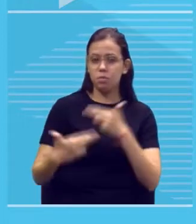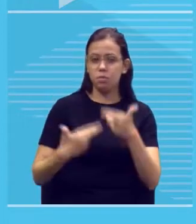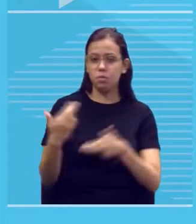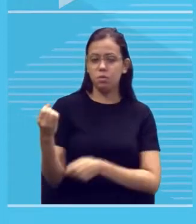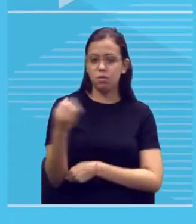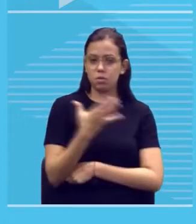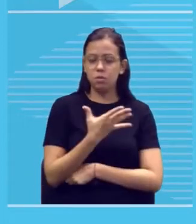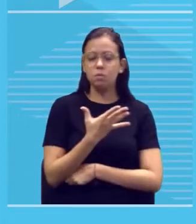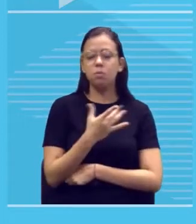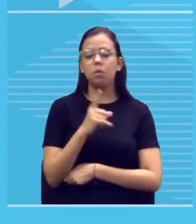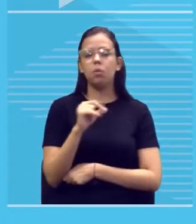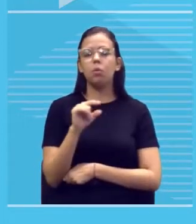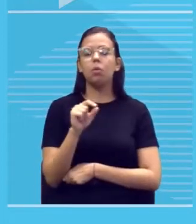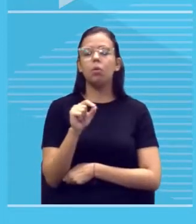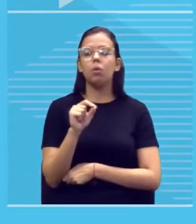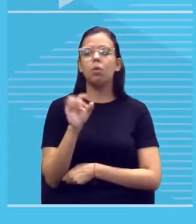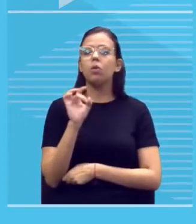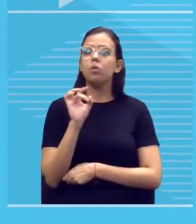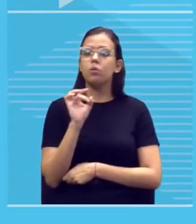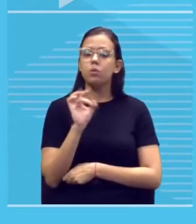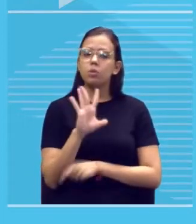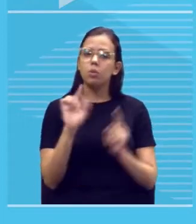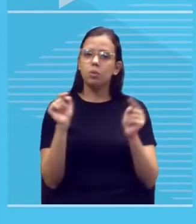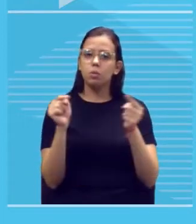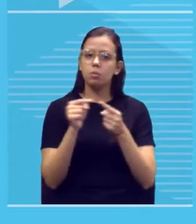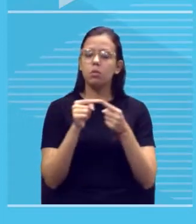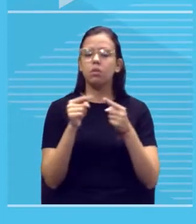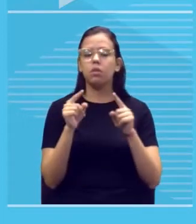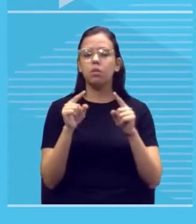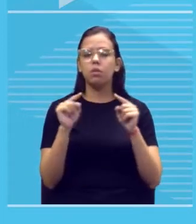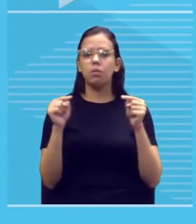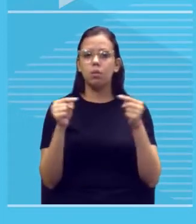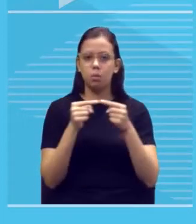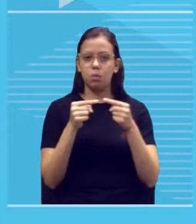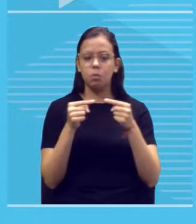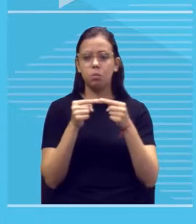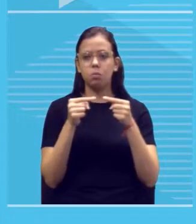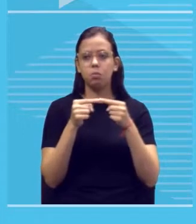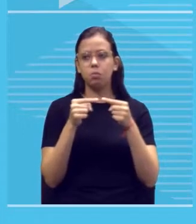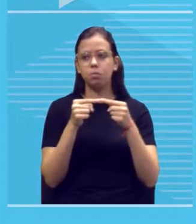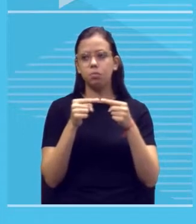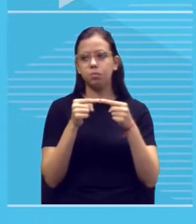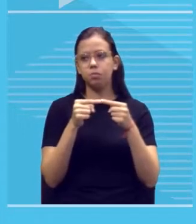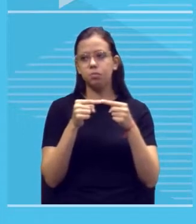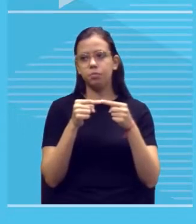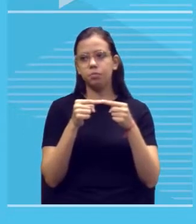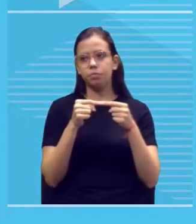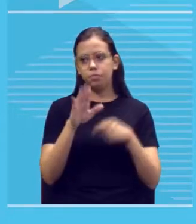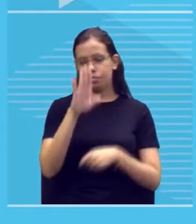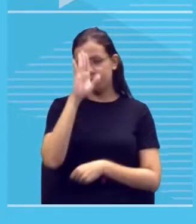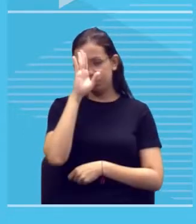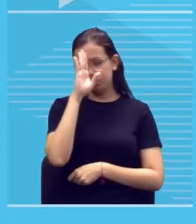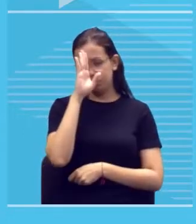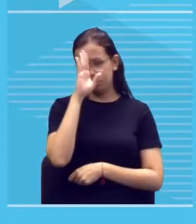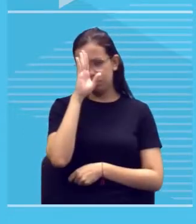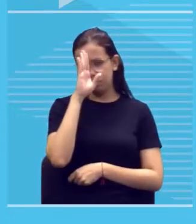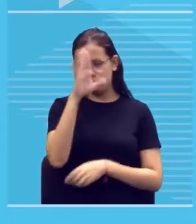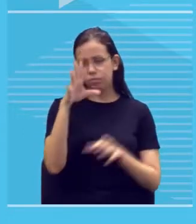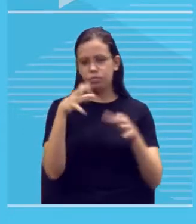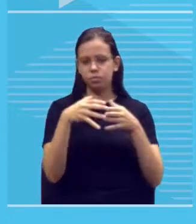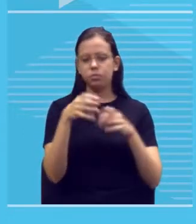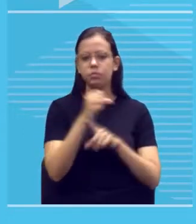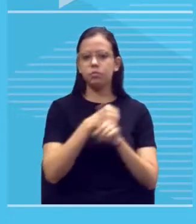só eram considerados né grandes estifícios da sociedade o clero e a